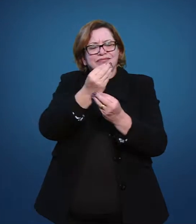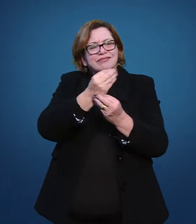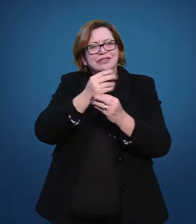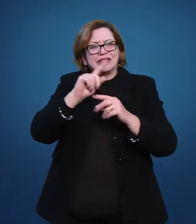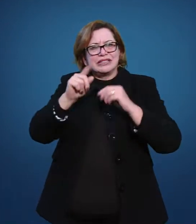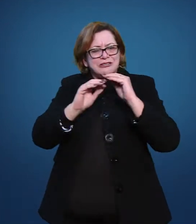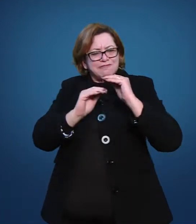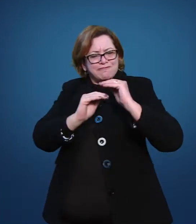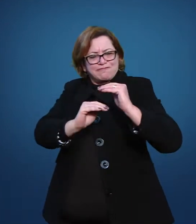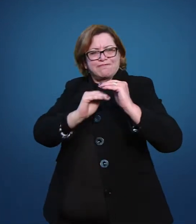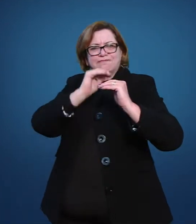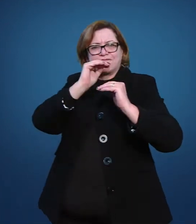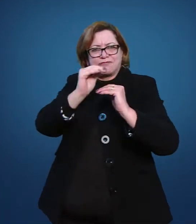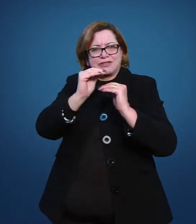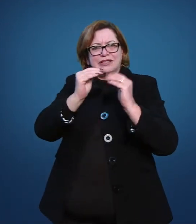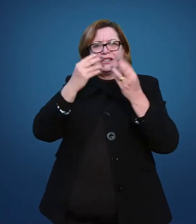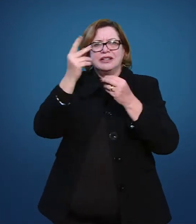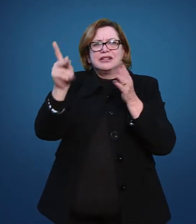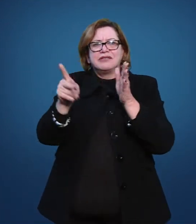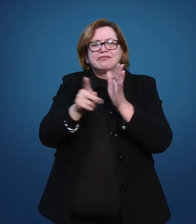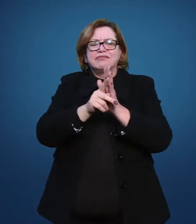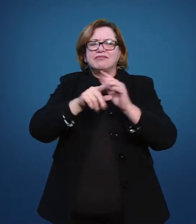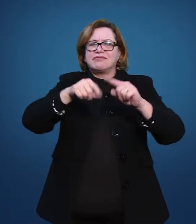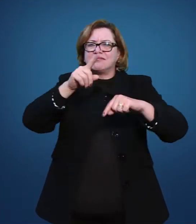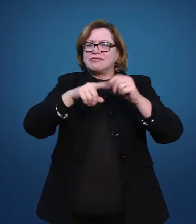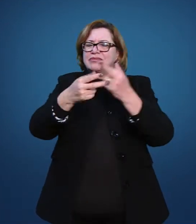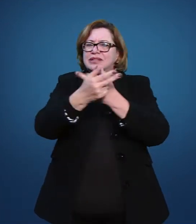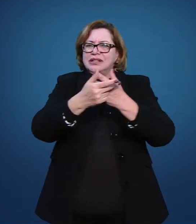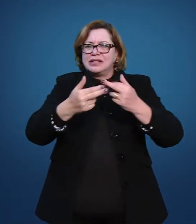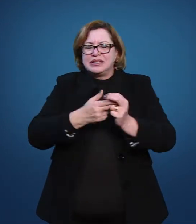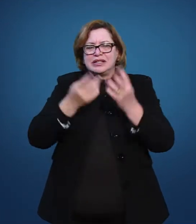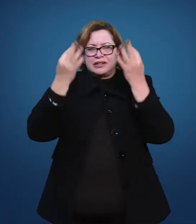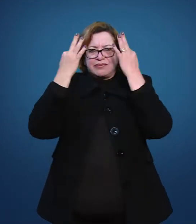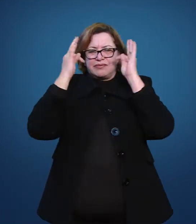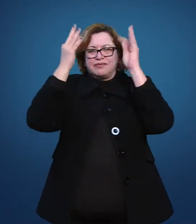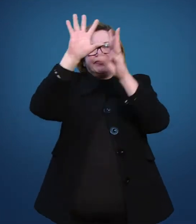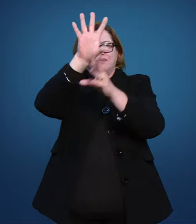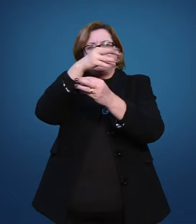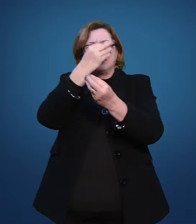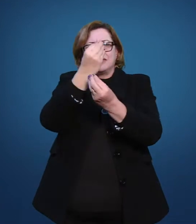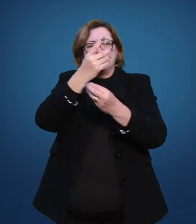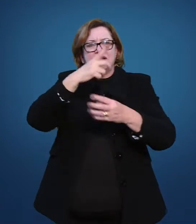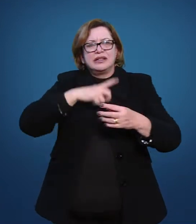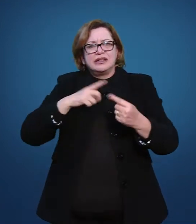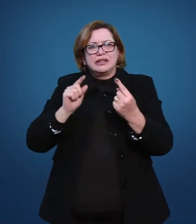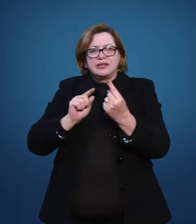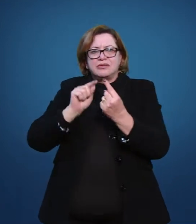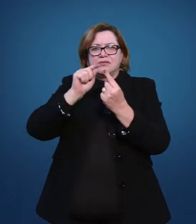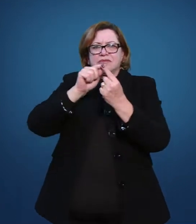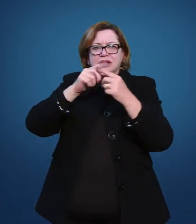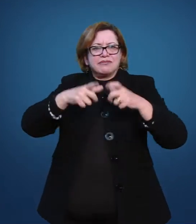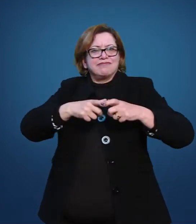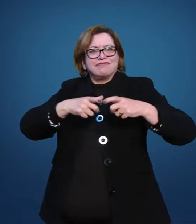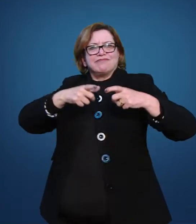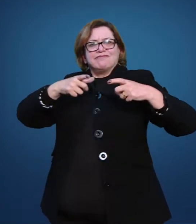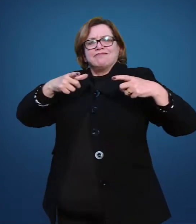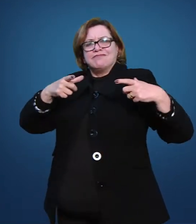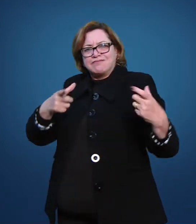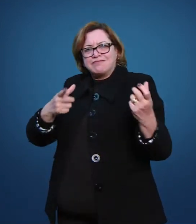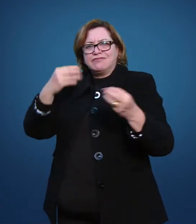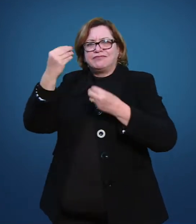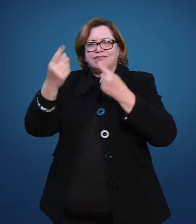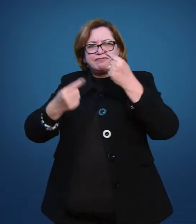uma hierarquia entre os objetos artísticos. E a teoria da arte tem como objetivo ampliar as